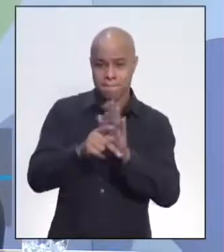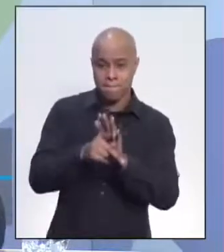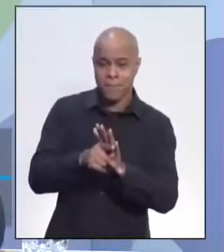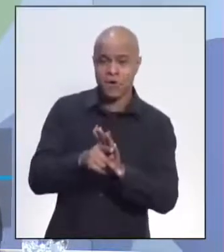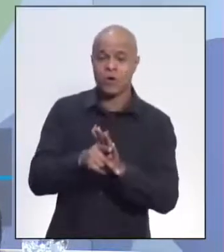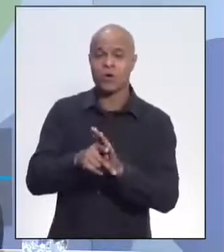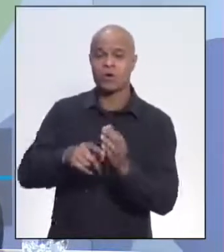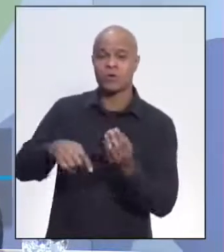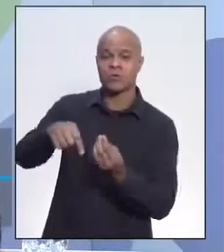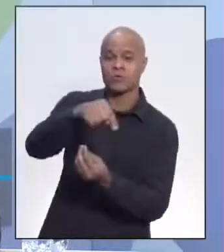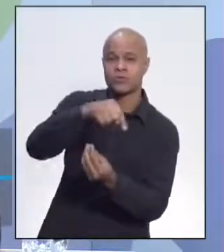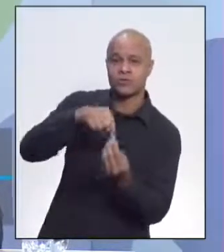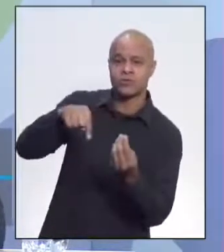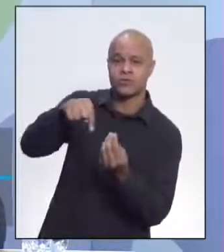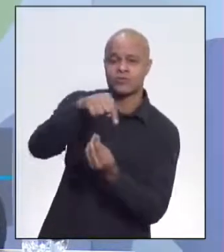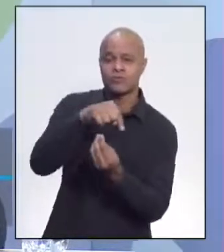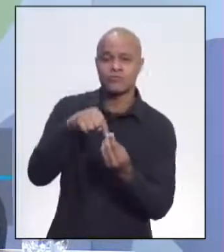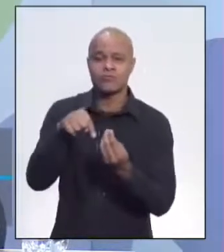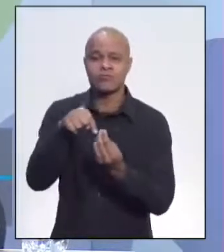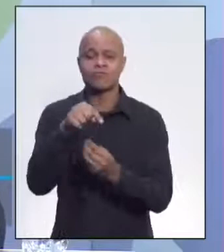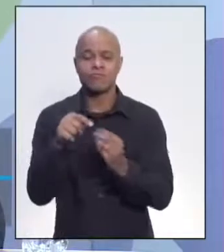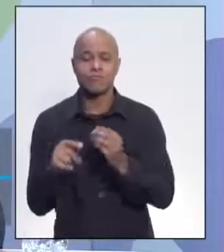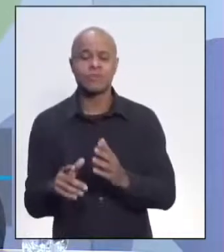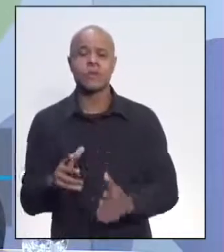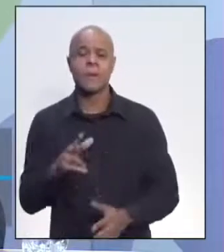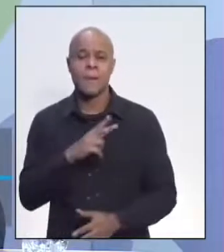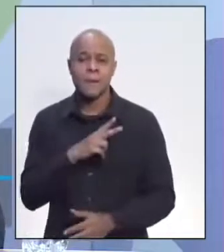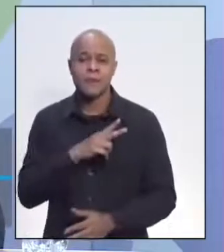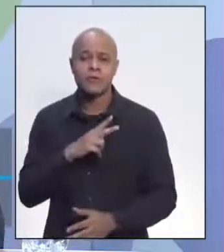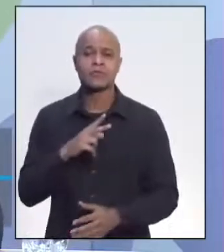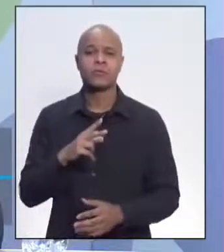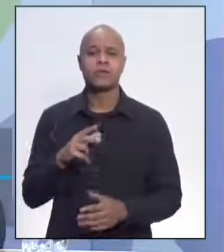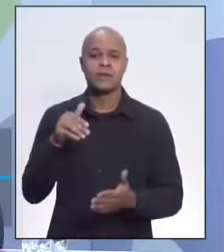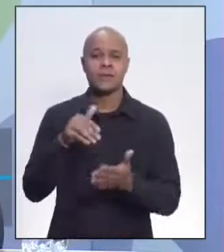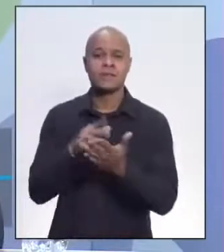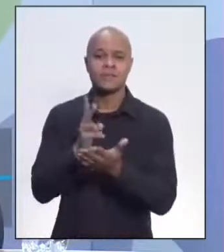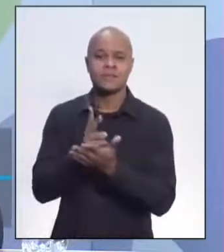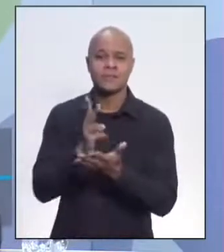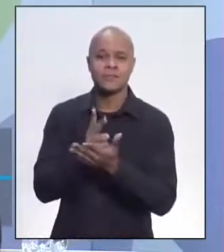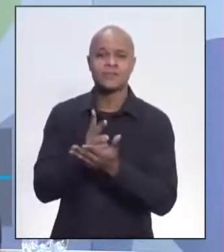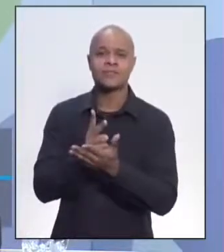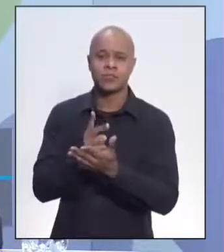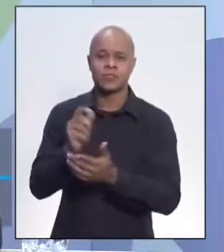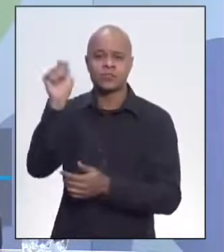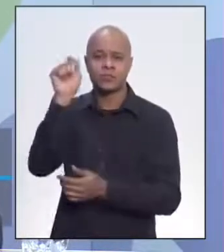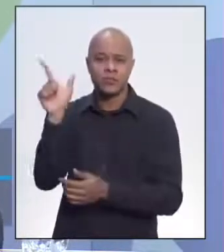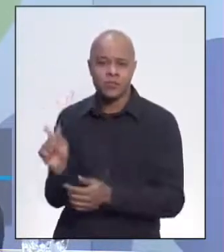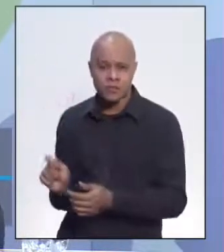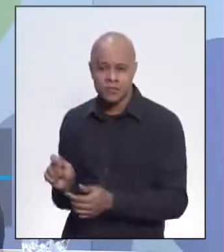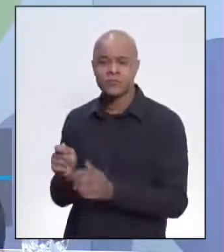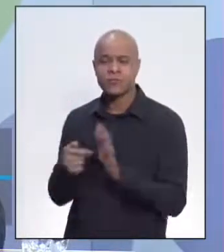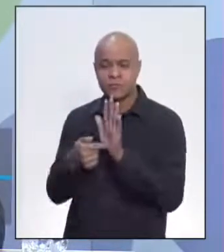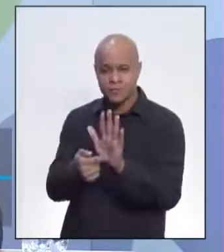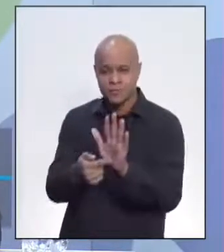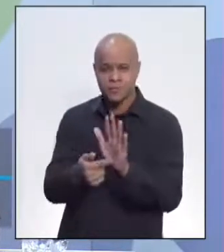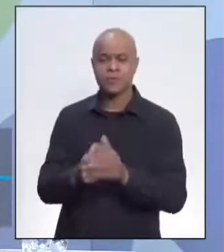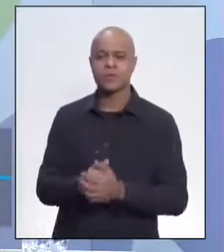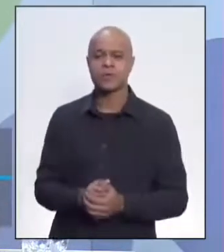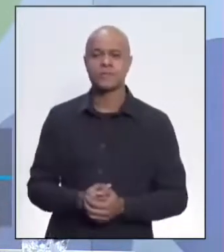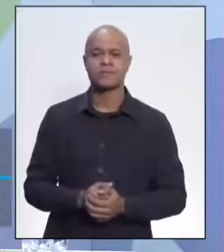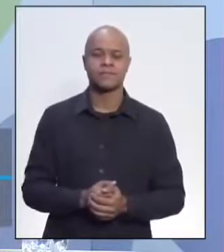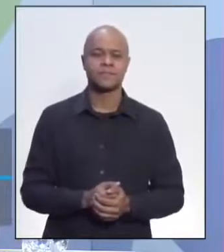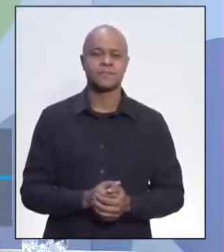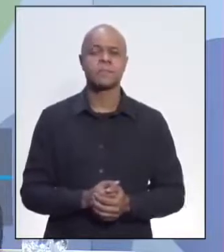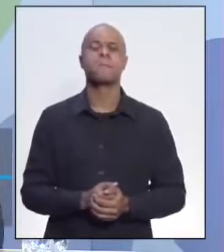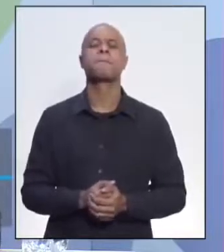das rodas de lundu, de umbigada, trazidas aí pelos nossos, né, pelos ancestrais africanos, tá? Então, é mais